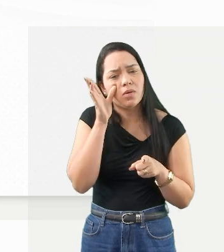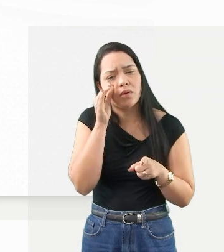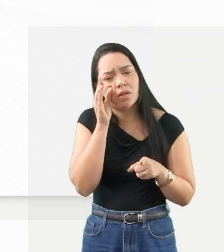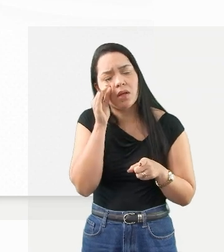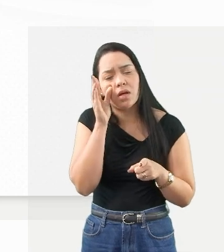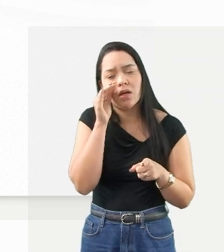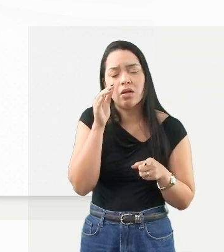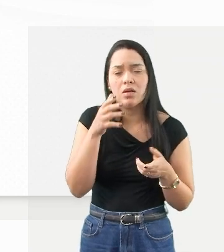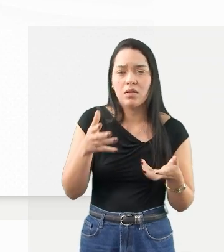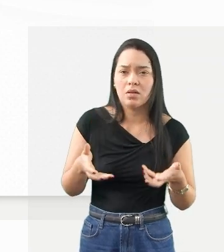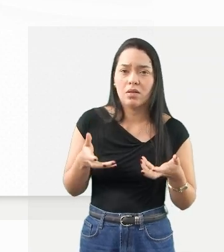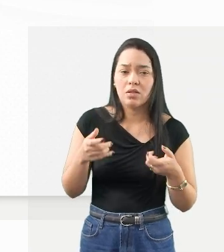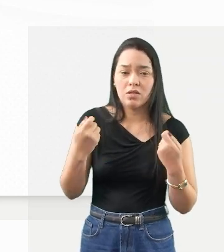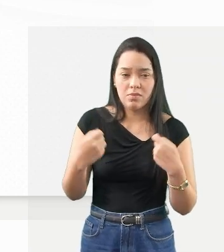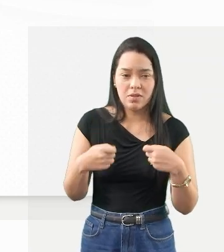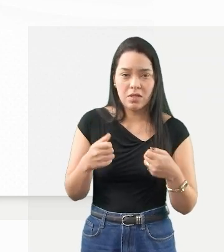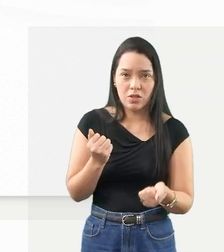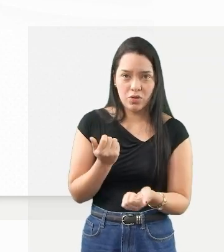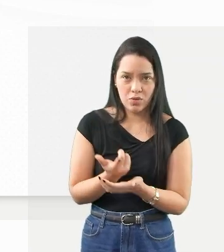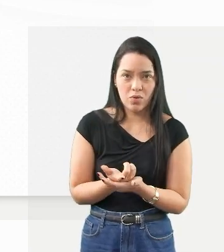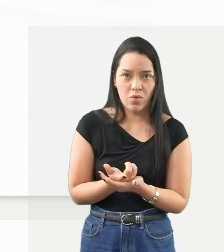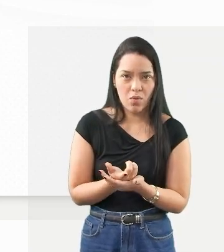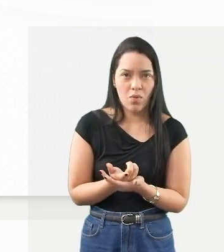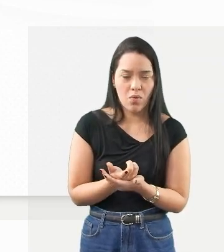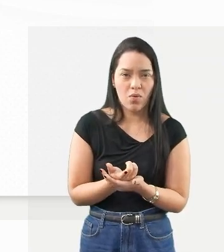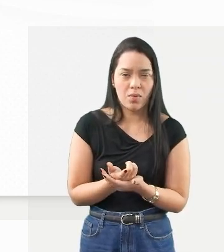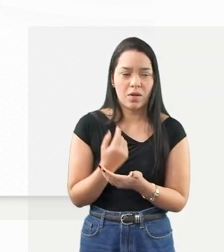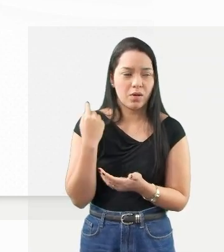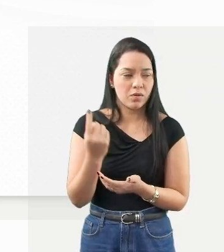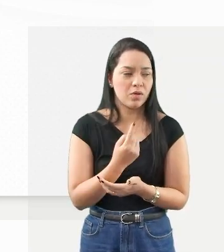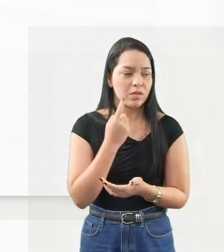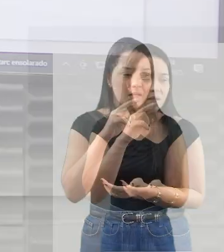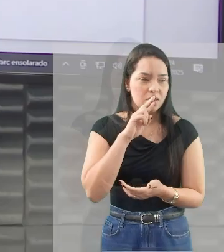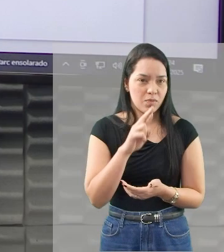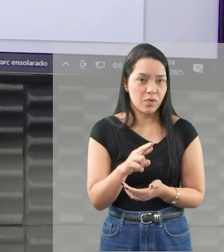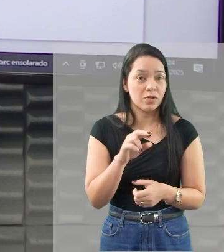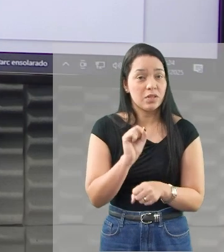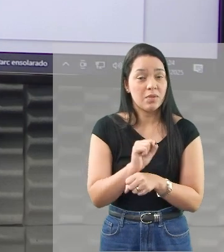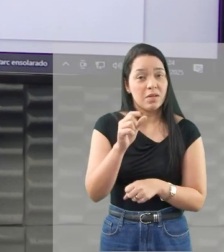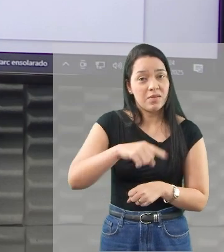consumidor, incutindo uma necessidade de compra, que é o nosso gabarito. Eu